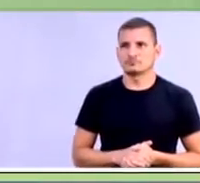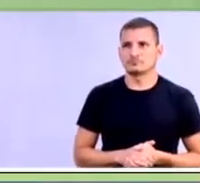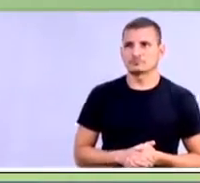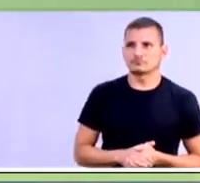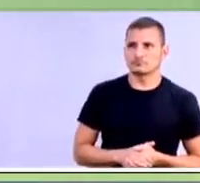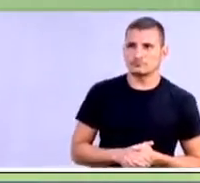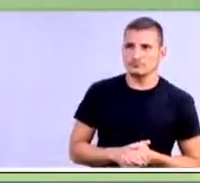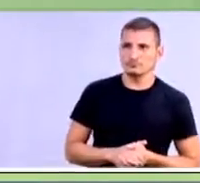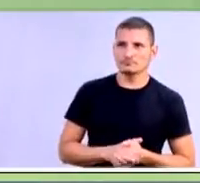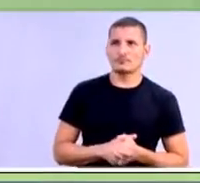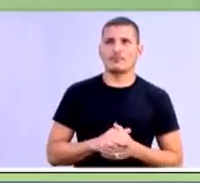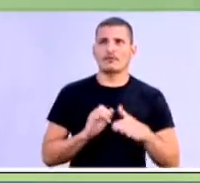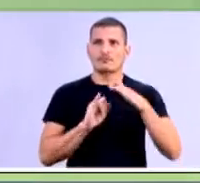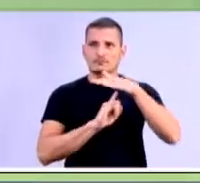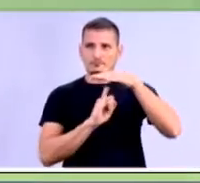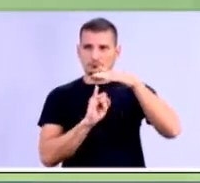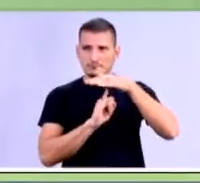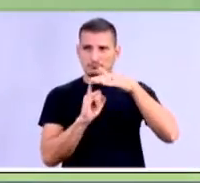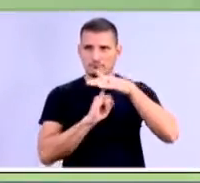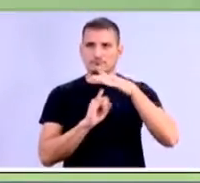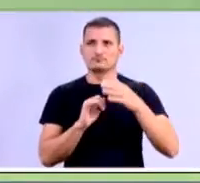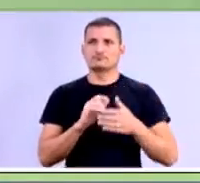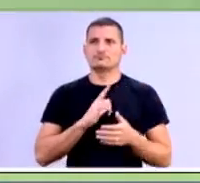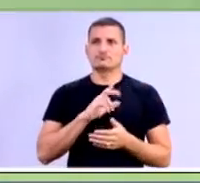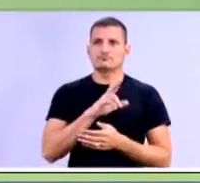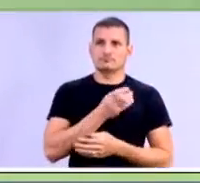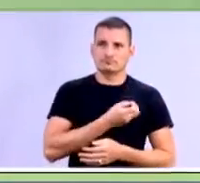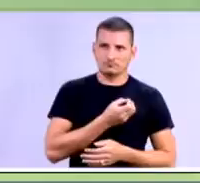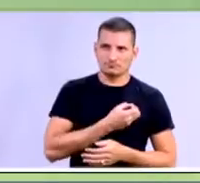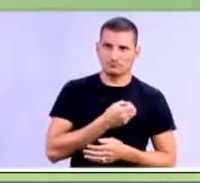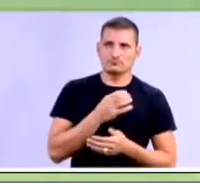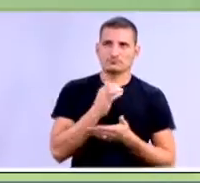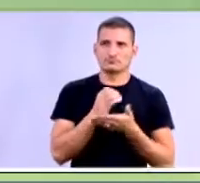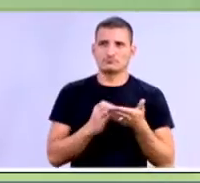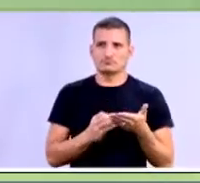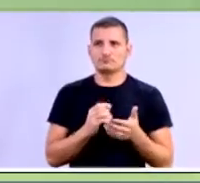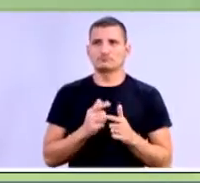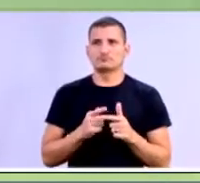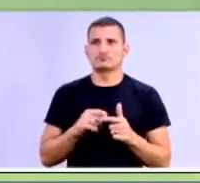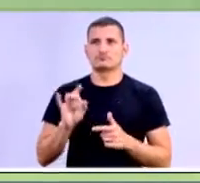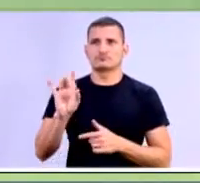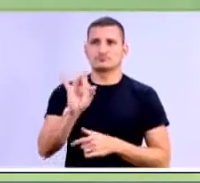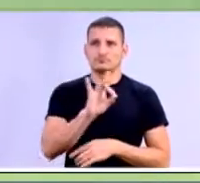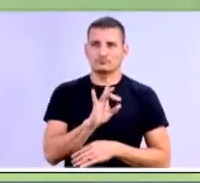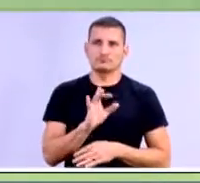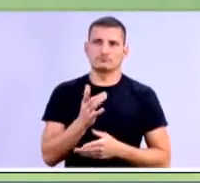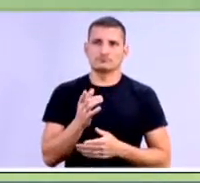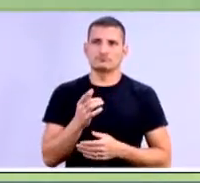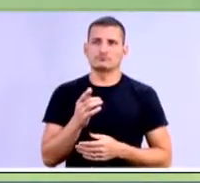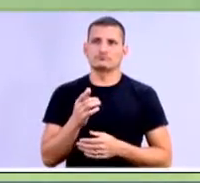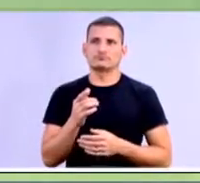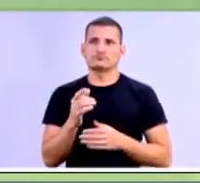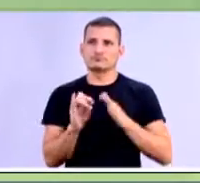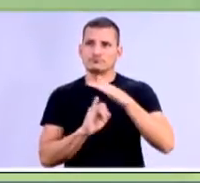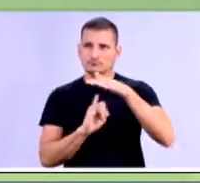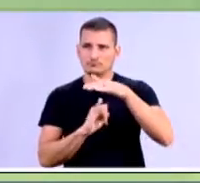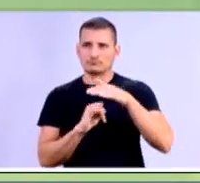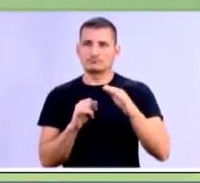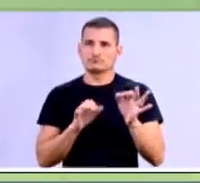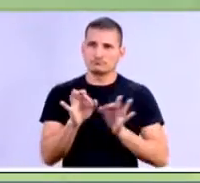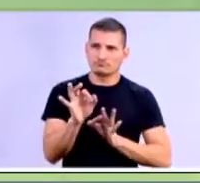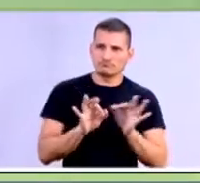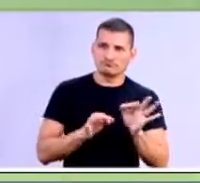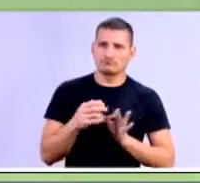a identificação da empresa, o número do ofício, porque cada órgão organiza, cada órgão